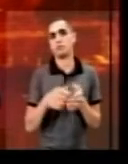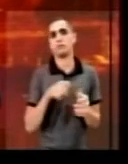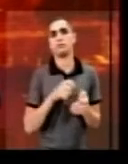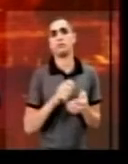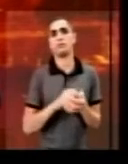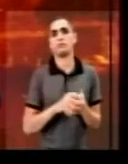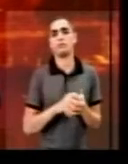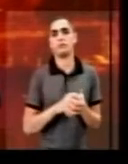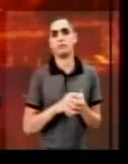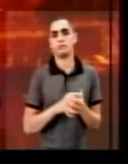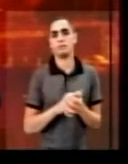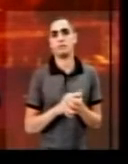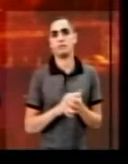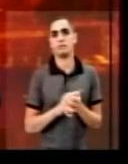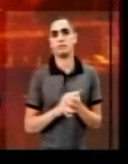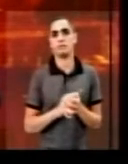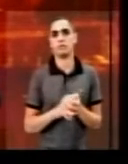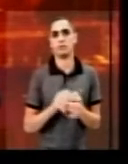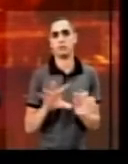a via aí para